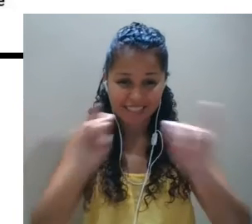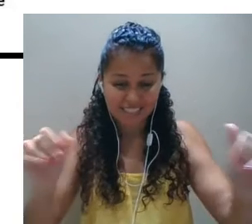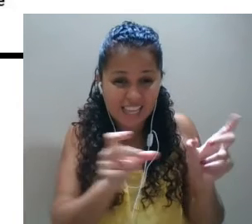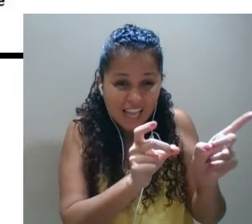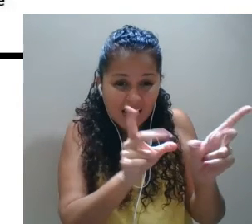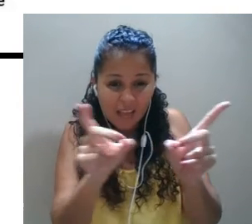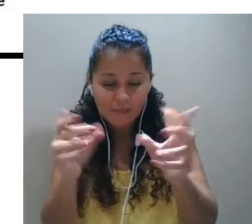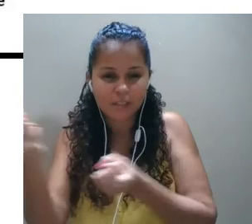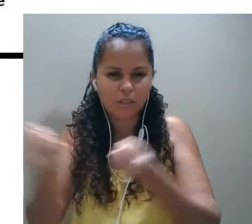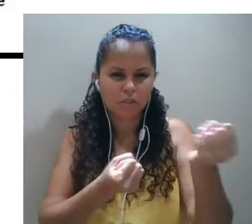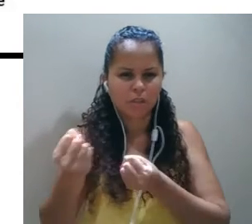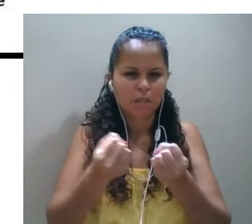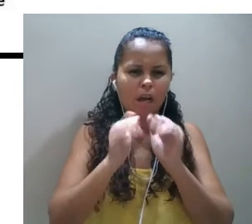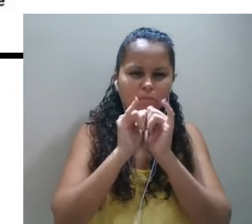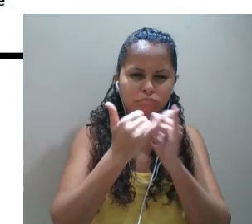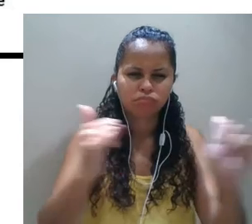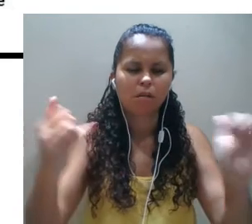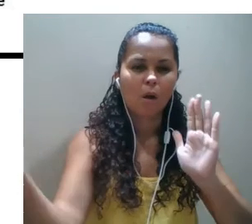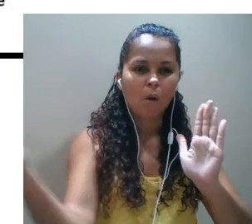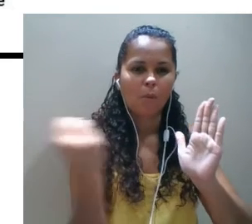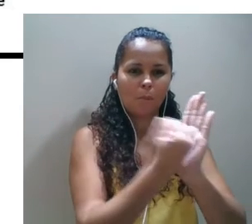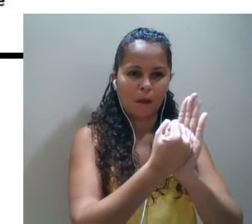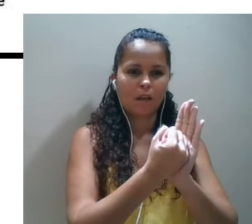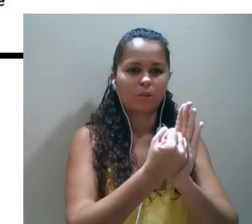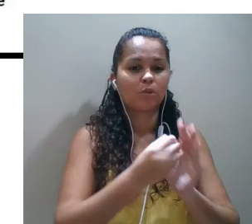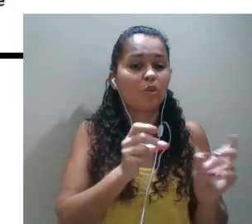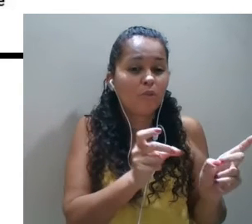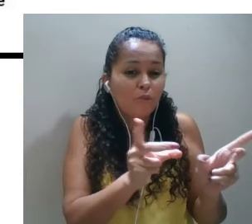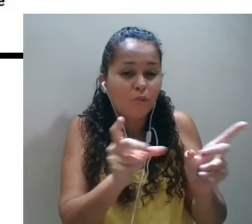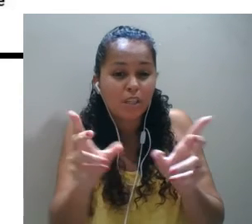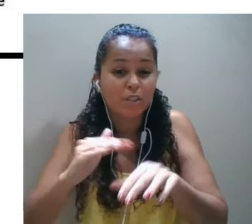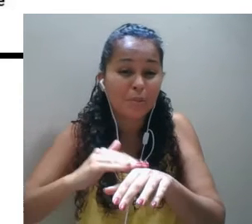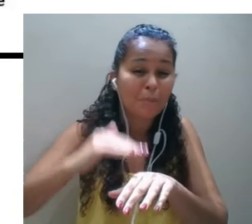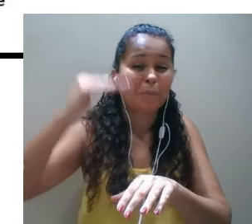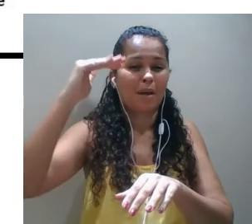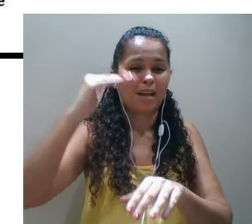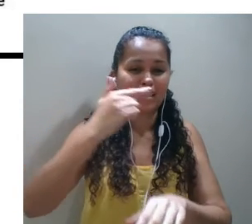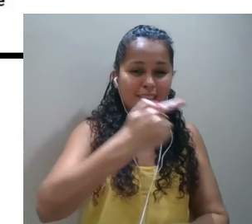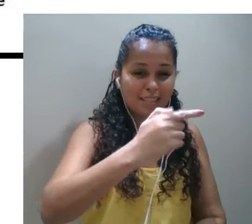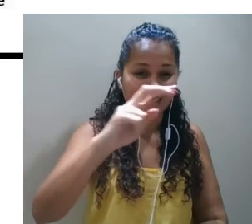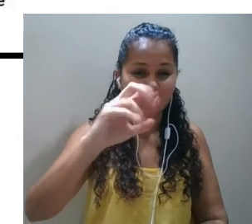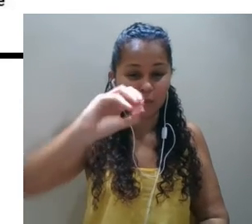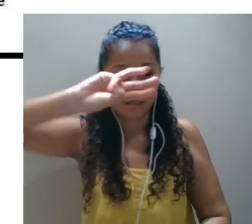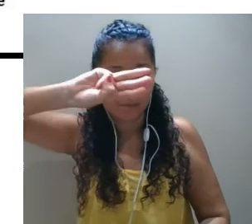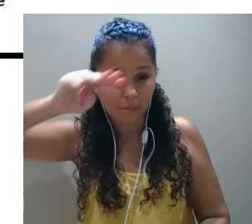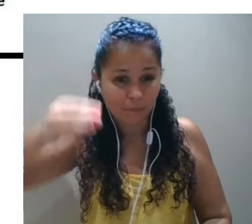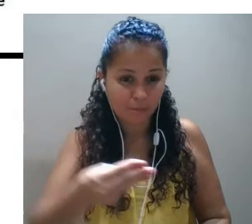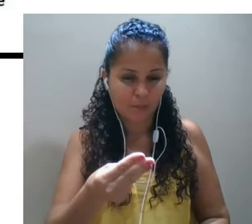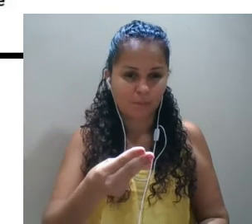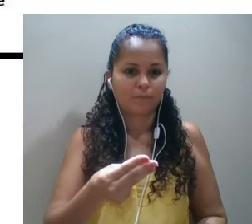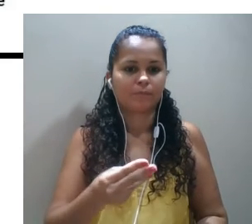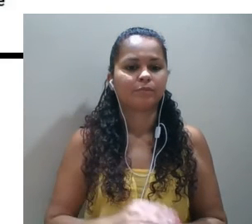atingiu um novo marco em 2016, quando foram vendidos mais de 750 mil automóveis da categoria. Com